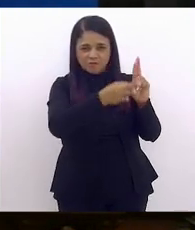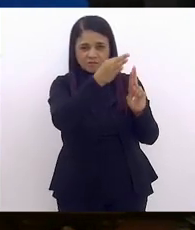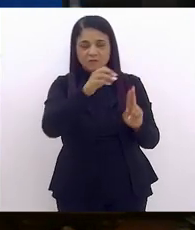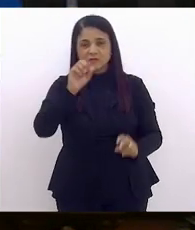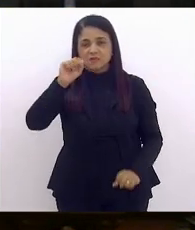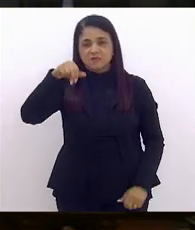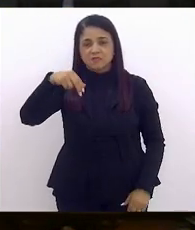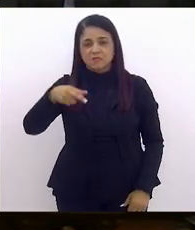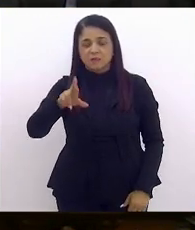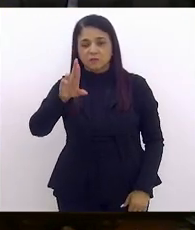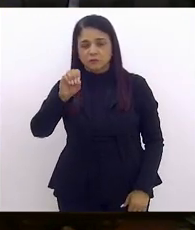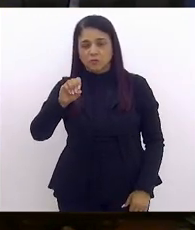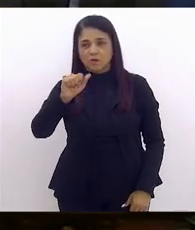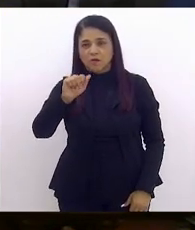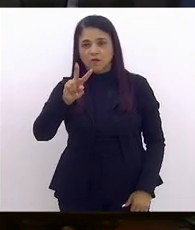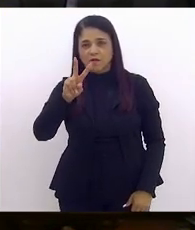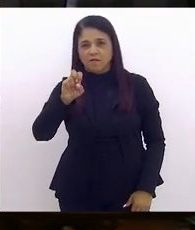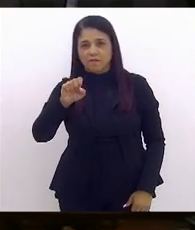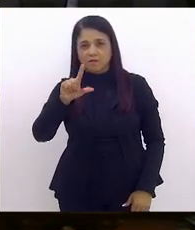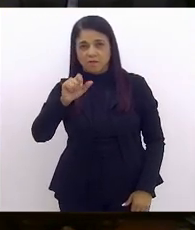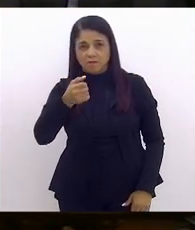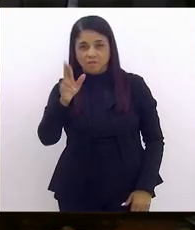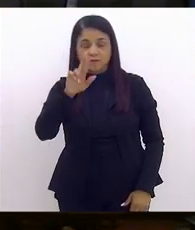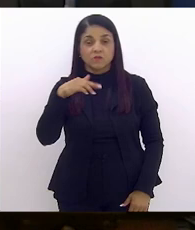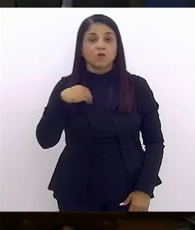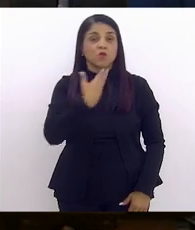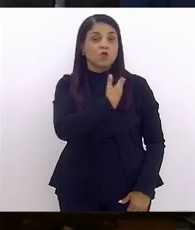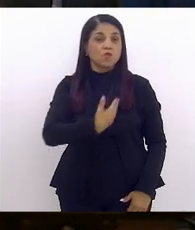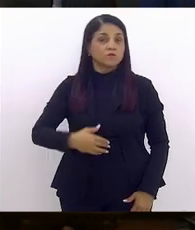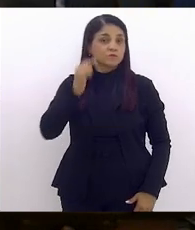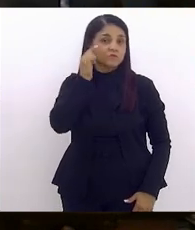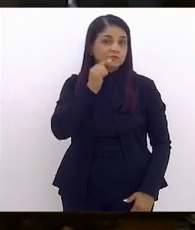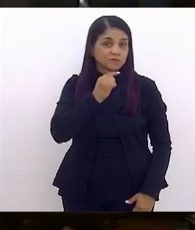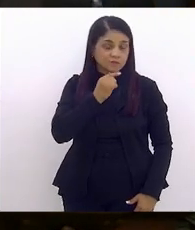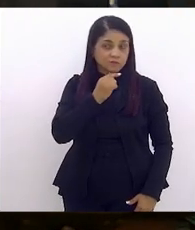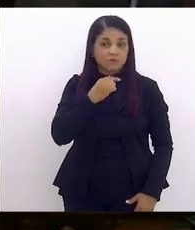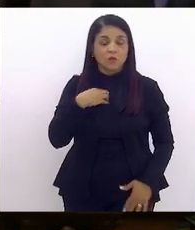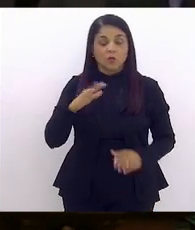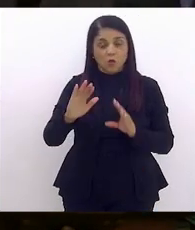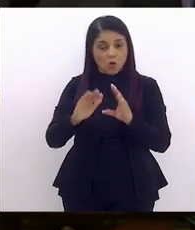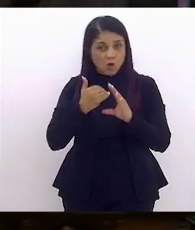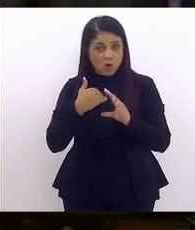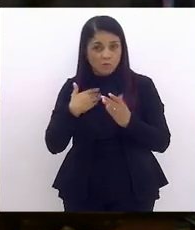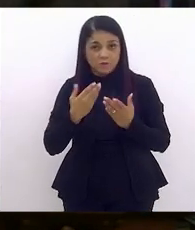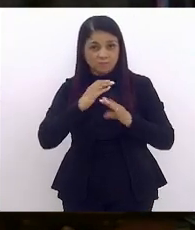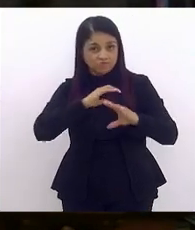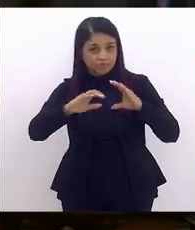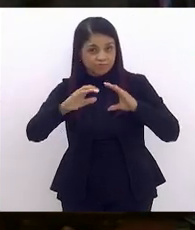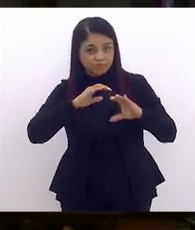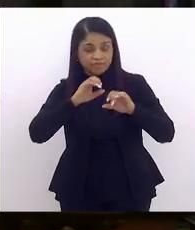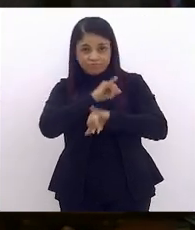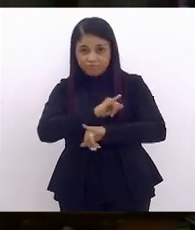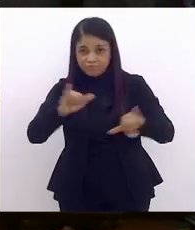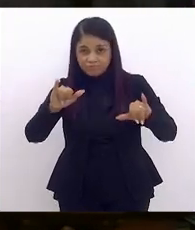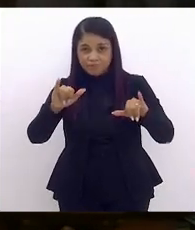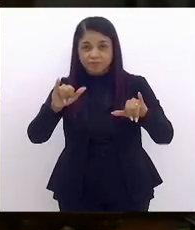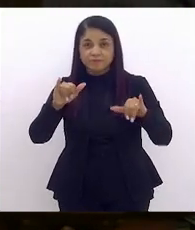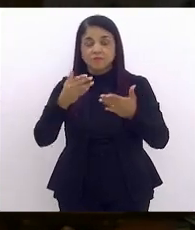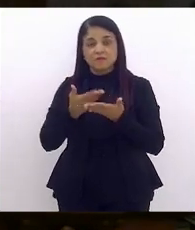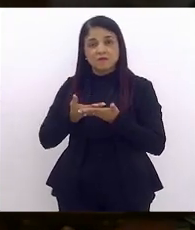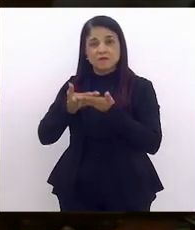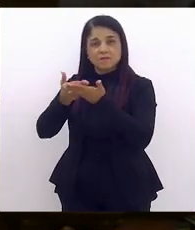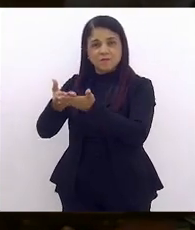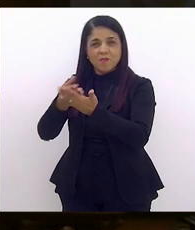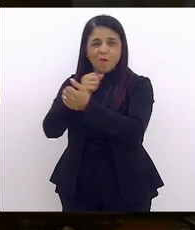Cláudio Castro, a quem recebo um comunicado agora para encaminhar o fraterno